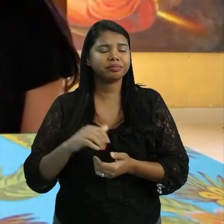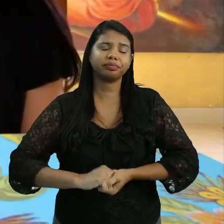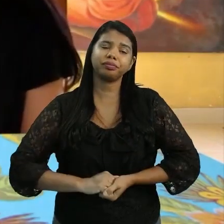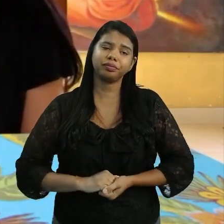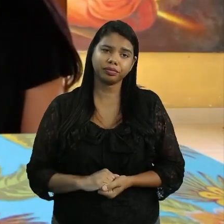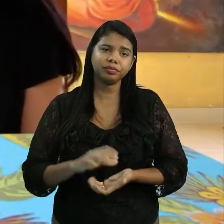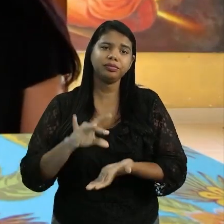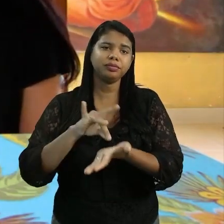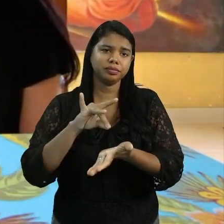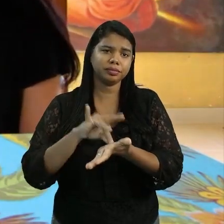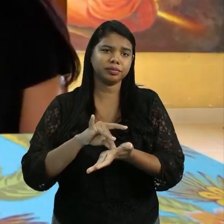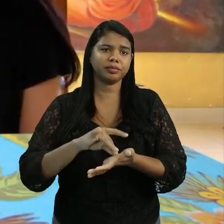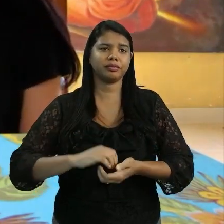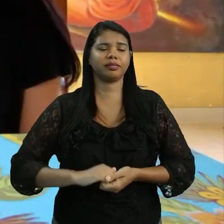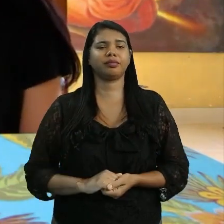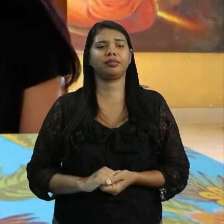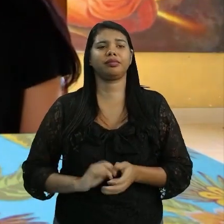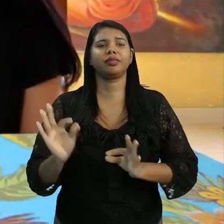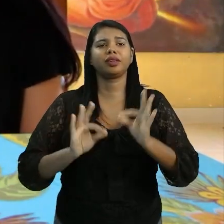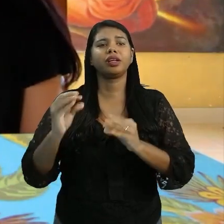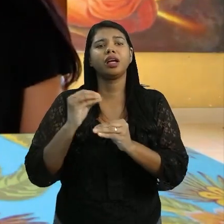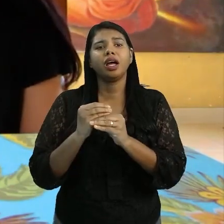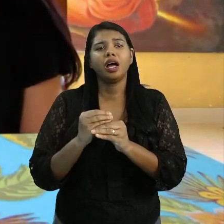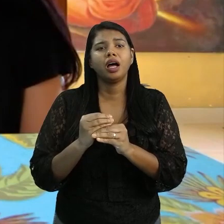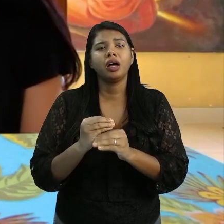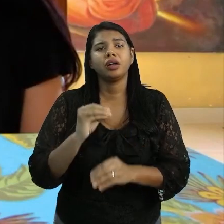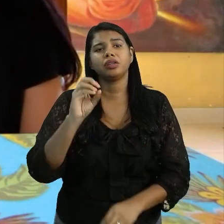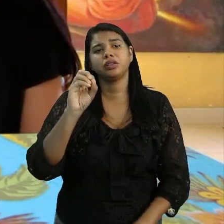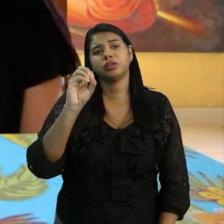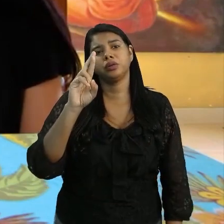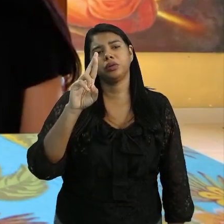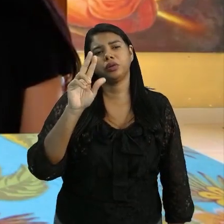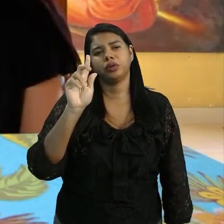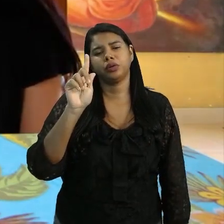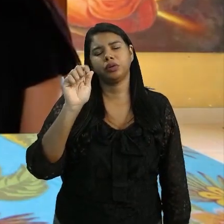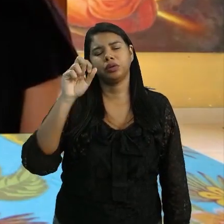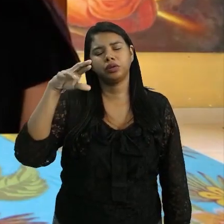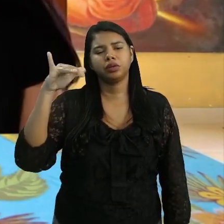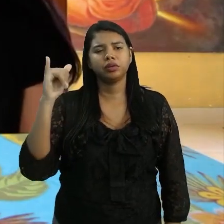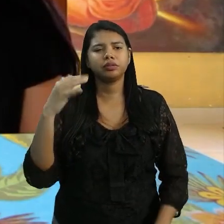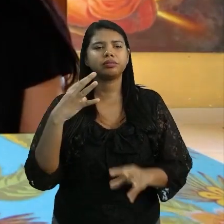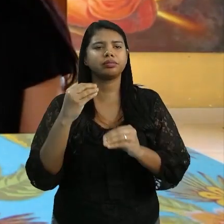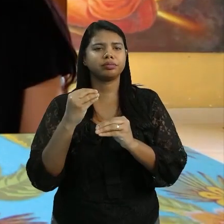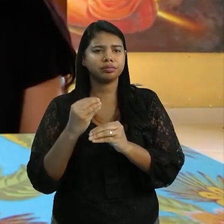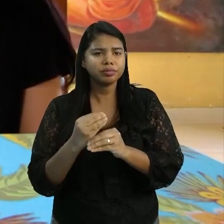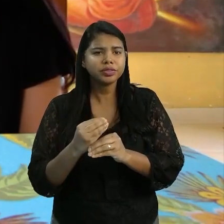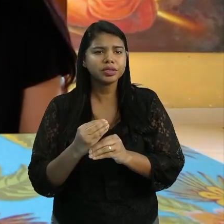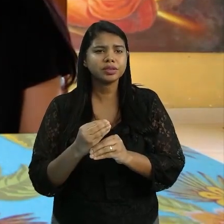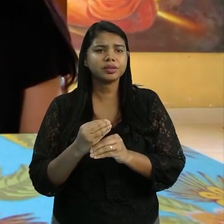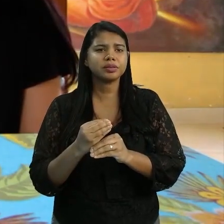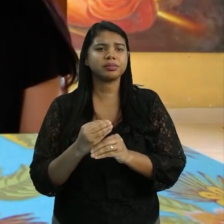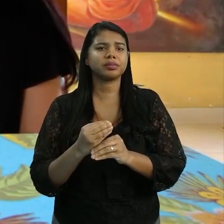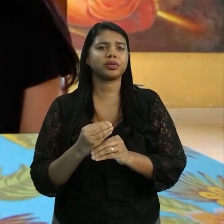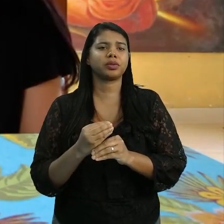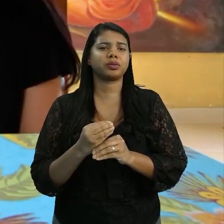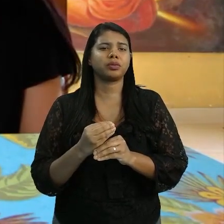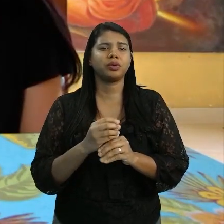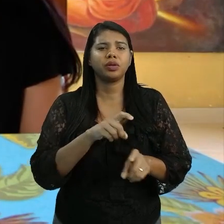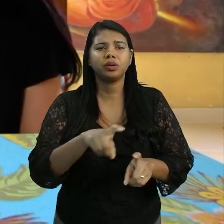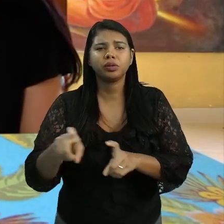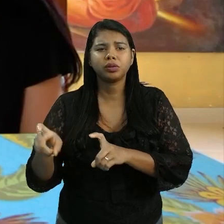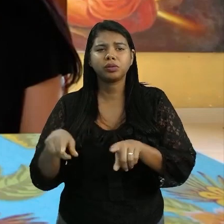nossa saúde, né, também tem um impacto na natureza. Com certeza. Porque o uso dos defensivos agrícolas vão para os lençóis freáticos,